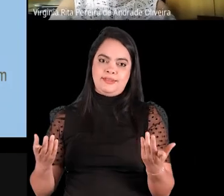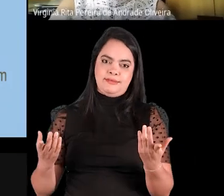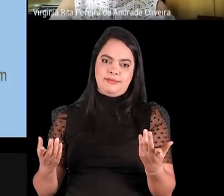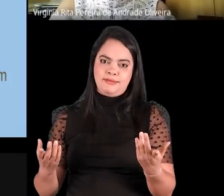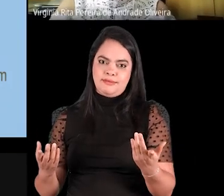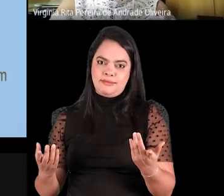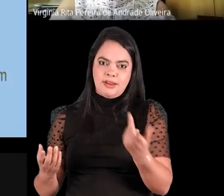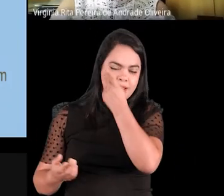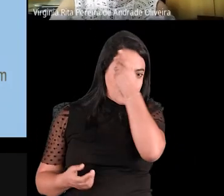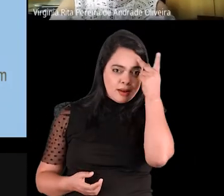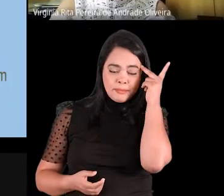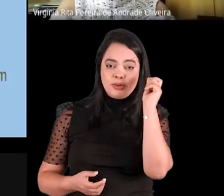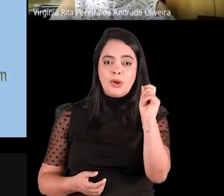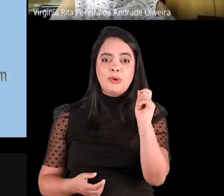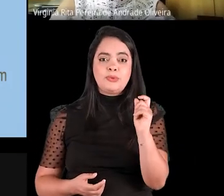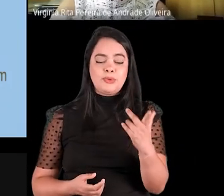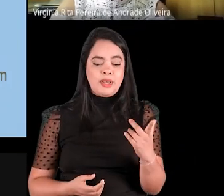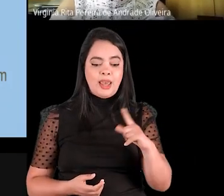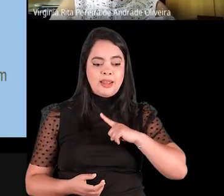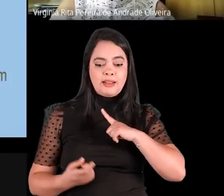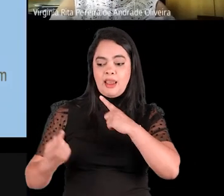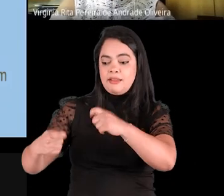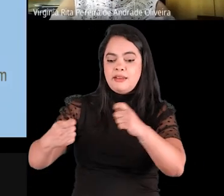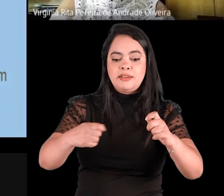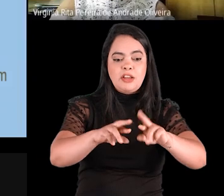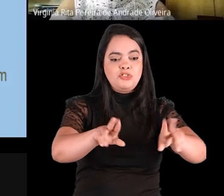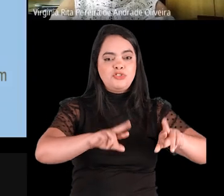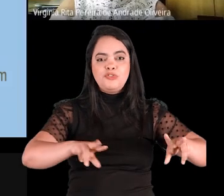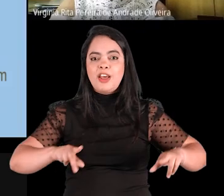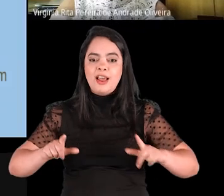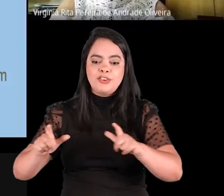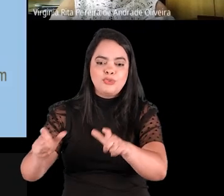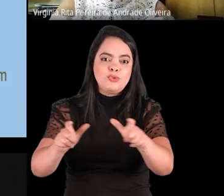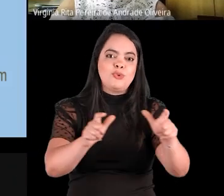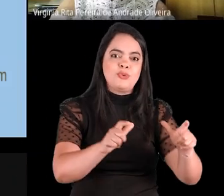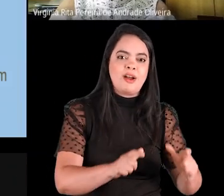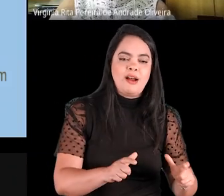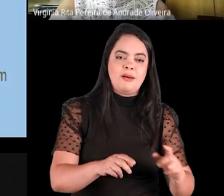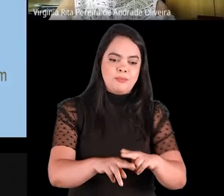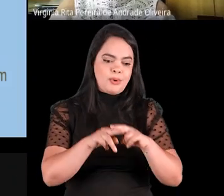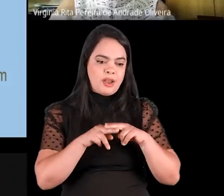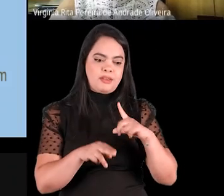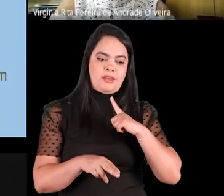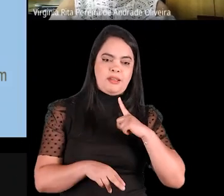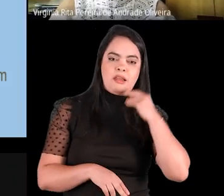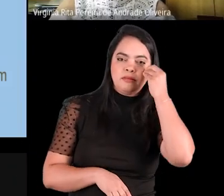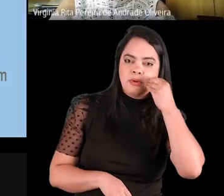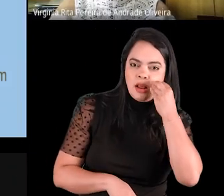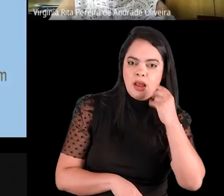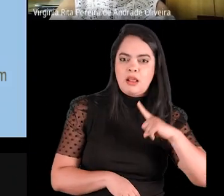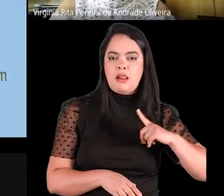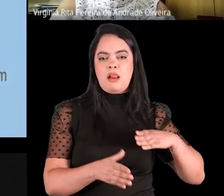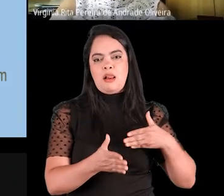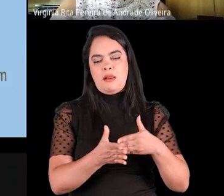relação com esse ambiente a partir das suas próprias experiências e experimentações. Então, a gente não vai entender que algo